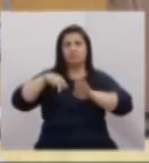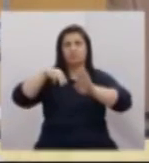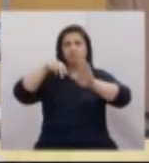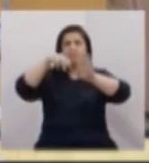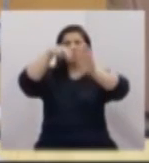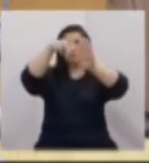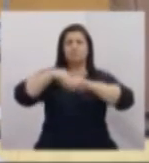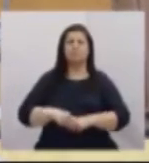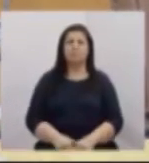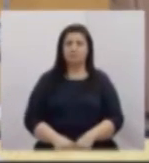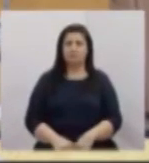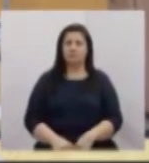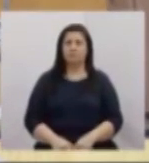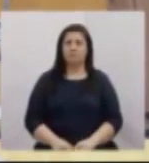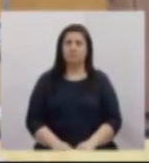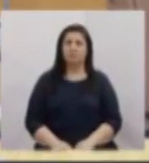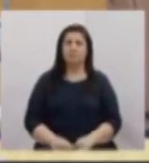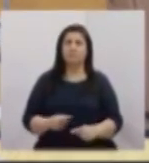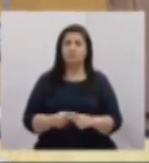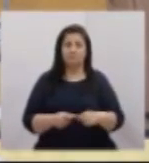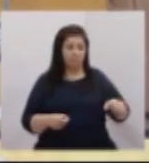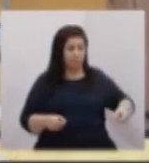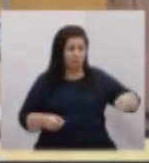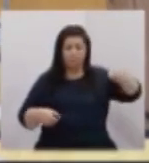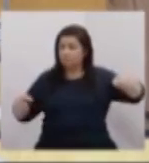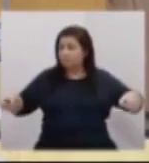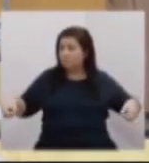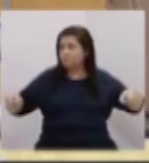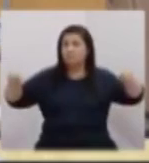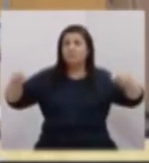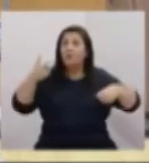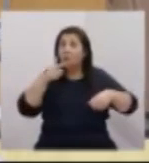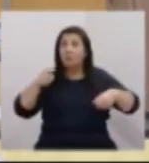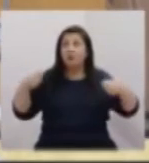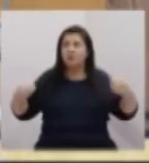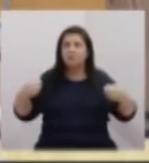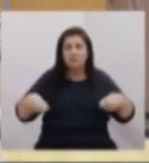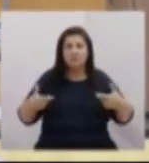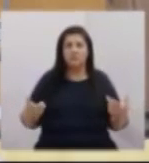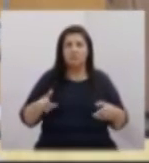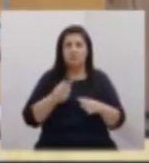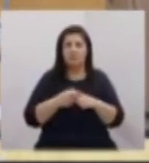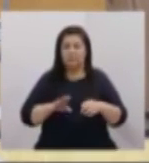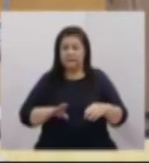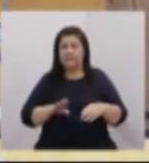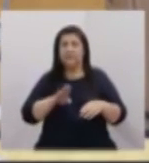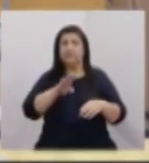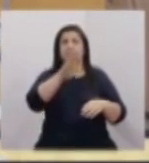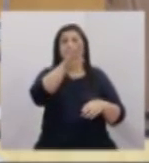das Prímulas, com corrimão em ambos os lados e observando a inclinação máxima determinada pela